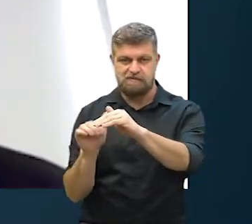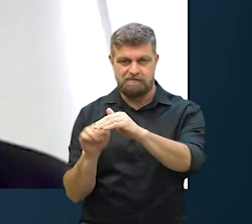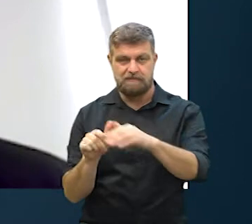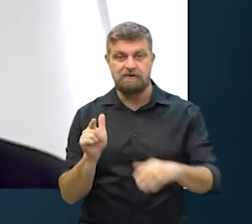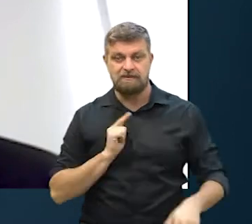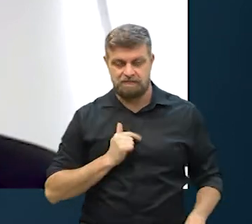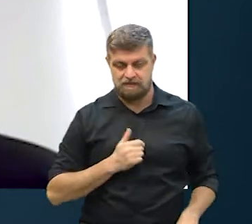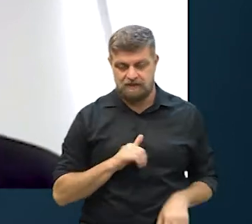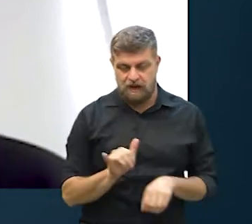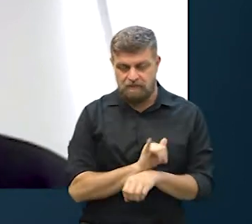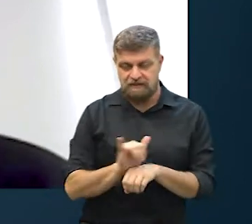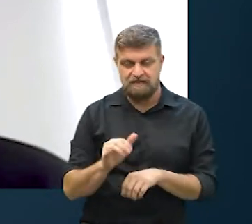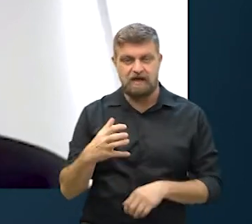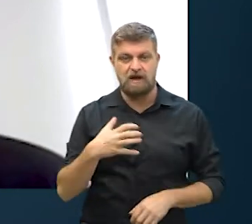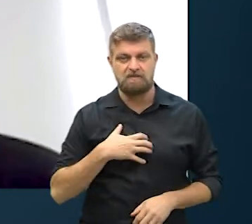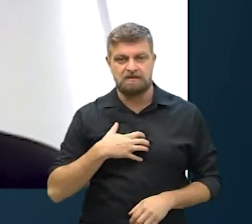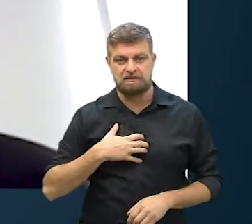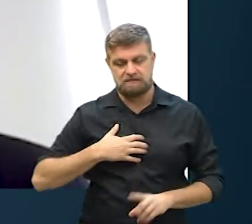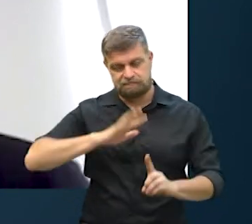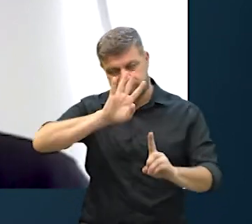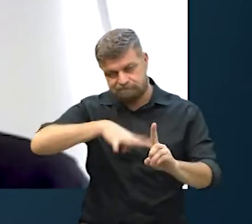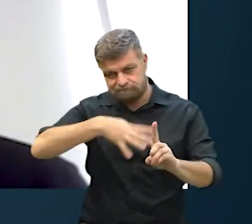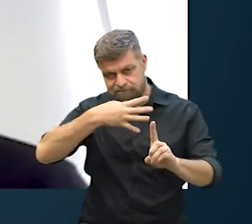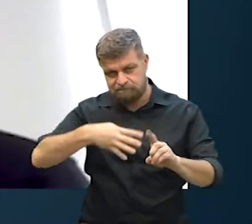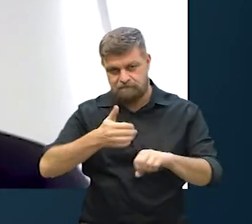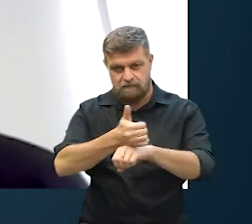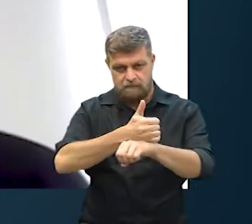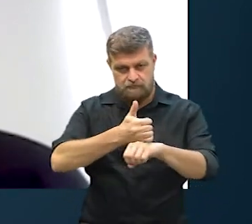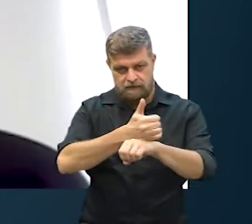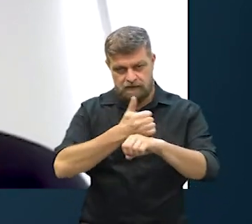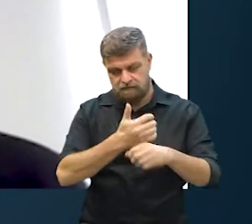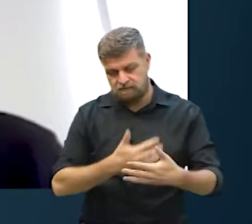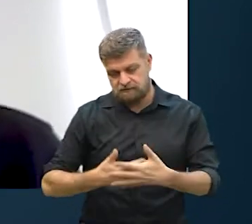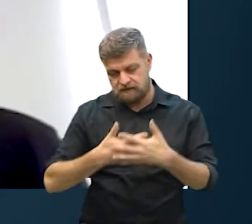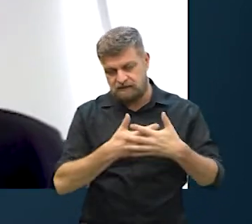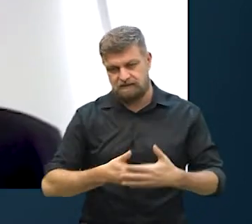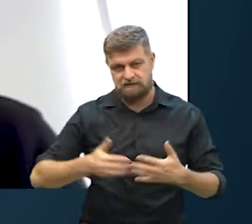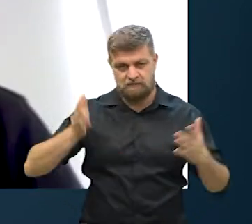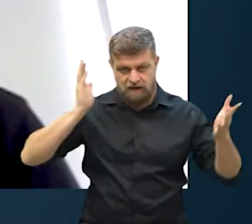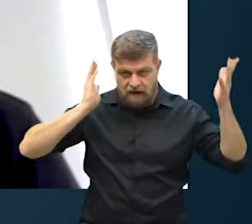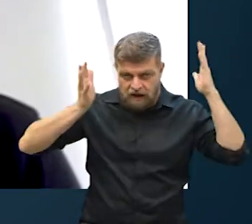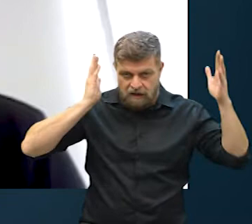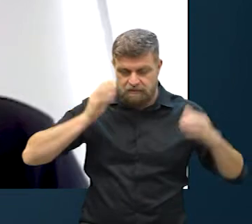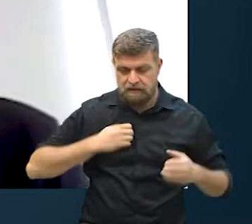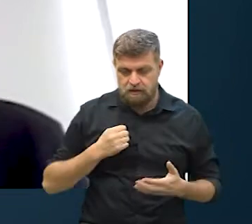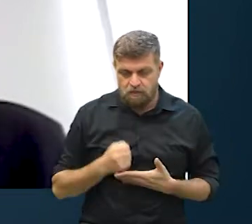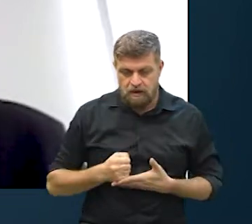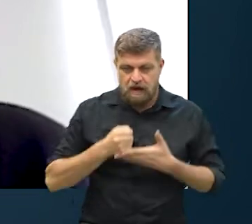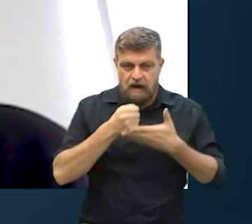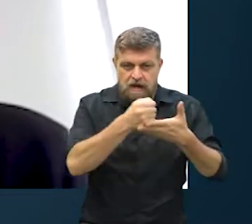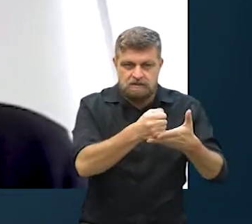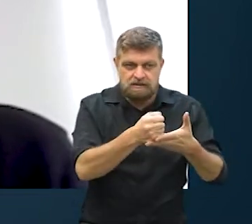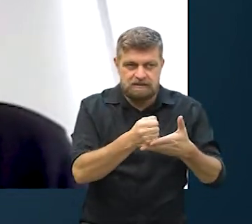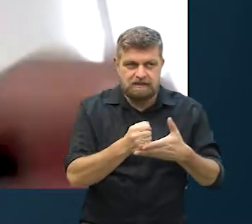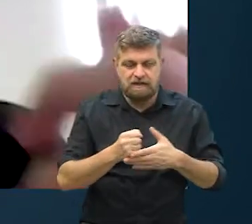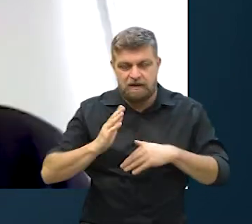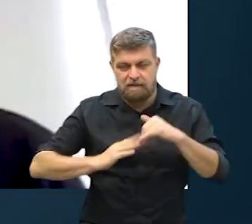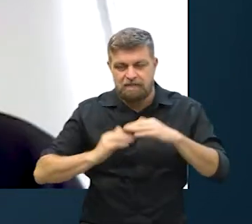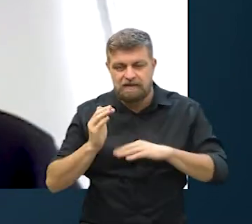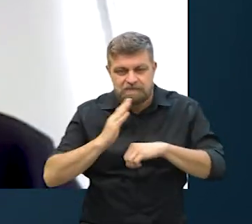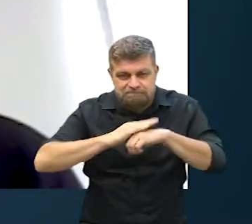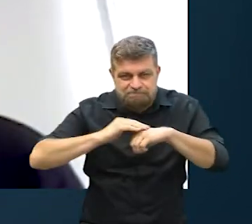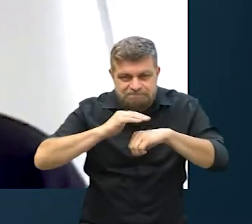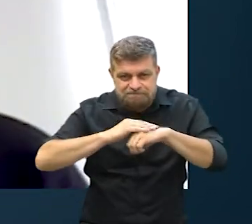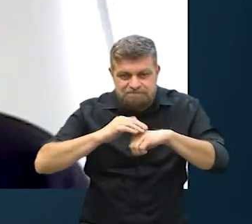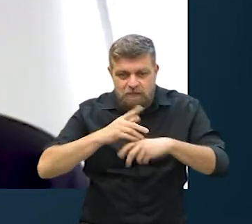amigo também. Foi uma forma de homenagear os caminhoneiros nesse mês e ajudar com um pequeno carinhozinho,